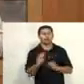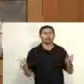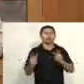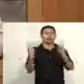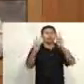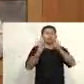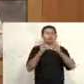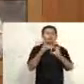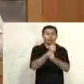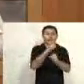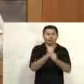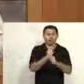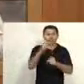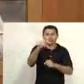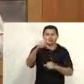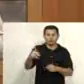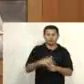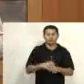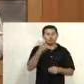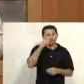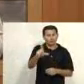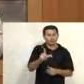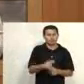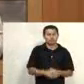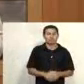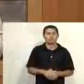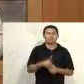valor. Com o cálculo da probabilidade vocês conseguem